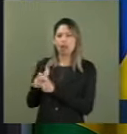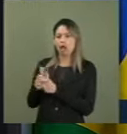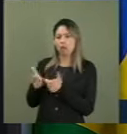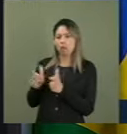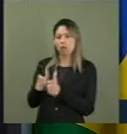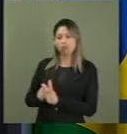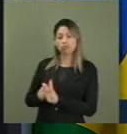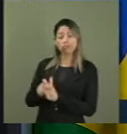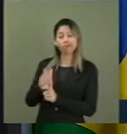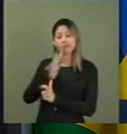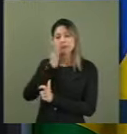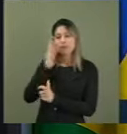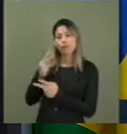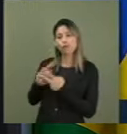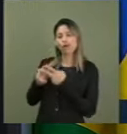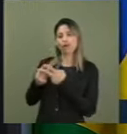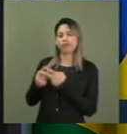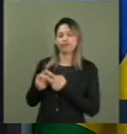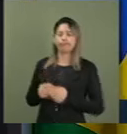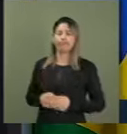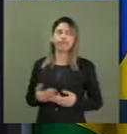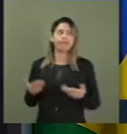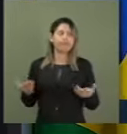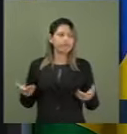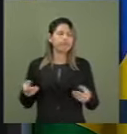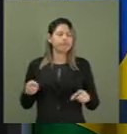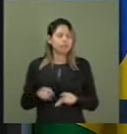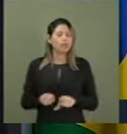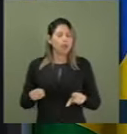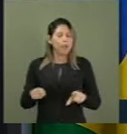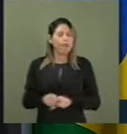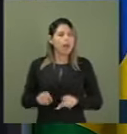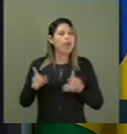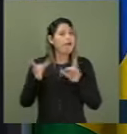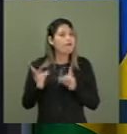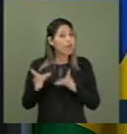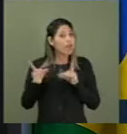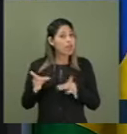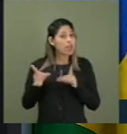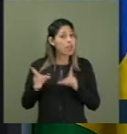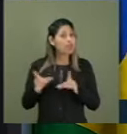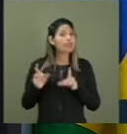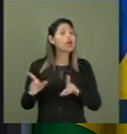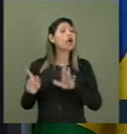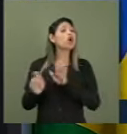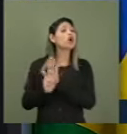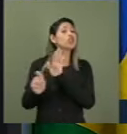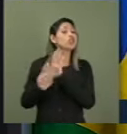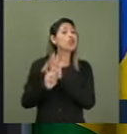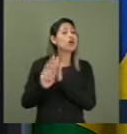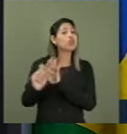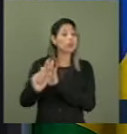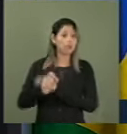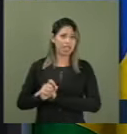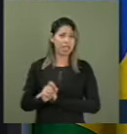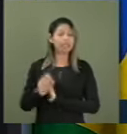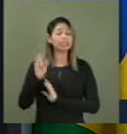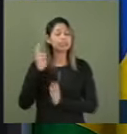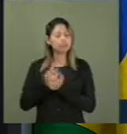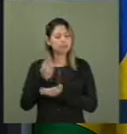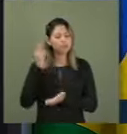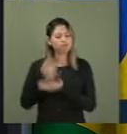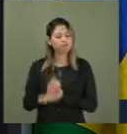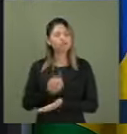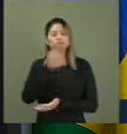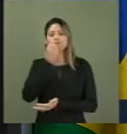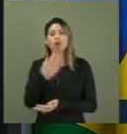carcerária. Com relação ao tráfico, em primeiro lugar, é bom sempre lembrar que em todos os países onde